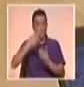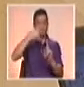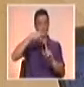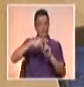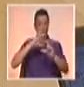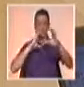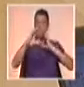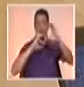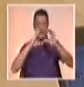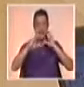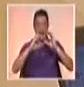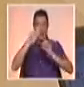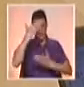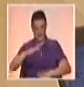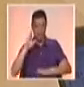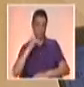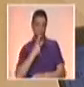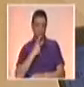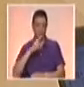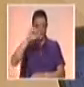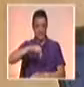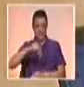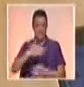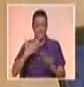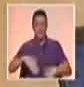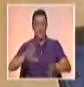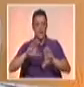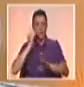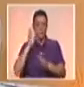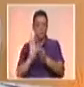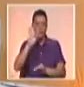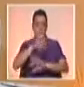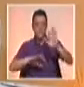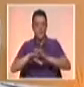com elas e comunicar com elas de outra maneira. Sem dúvida. Mas como é que fez essa opção?